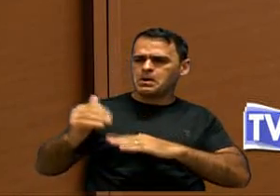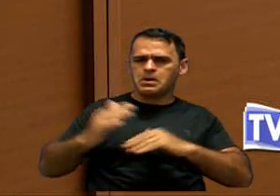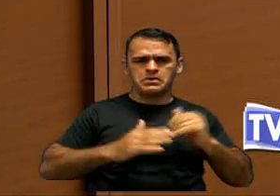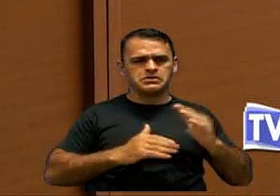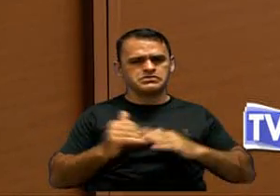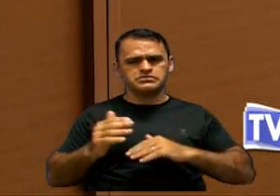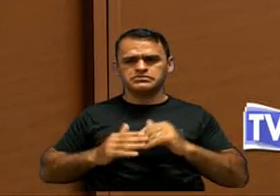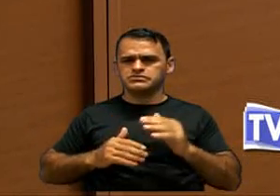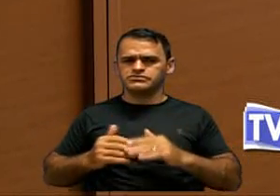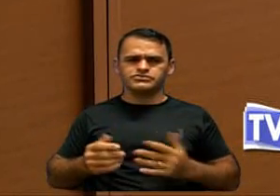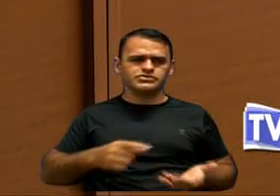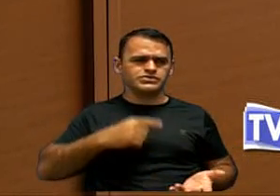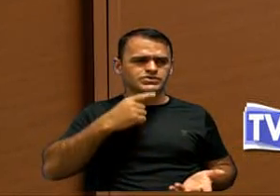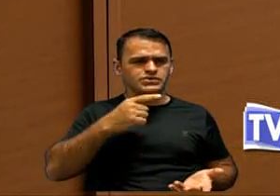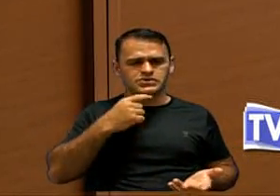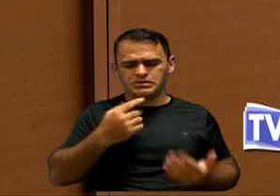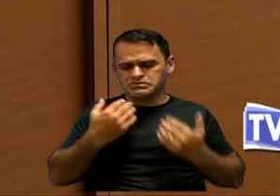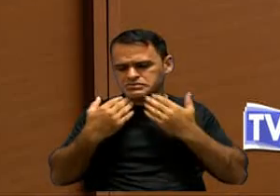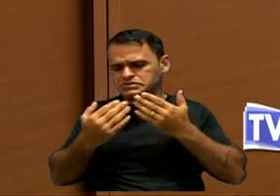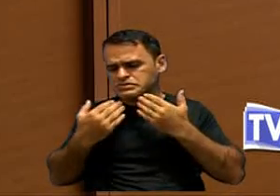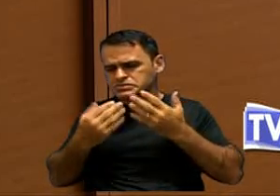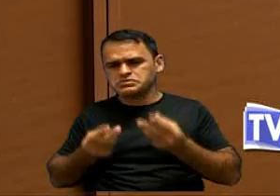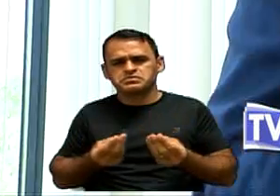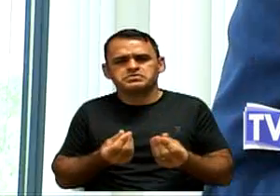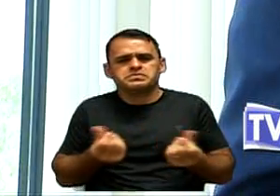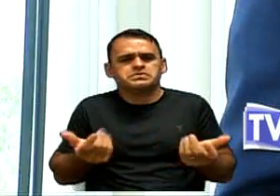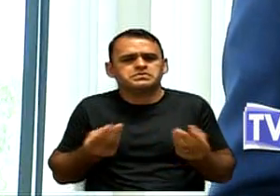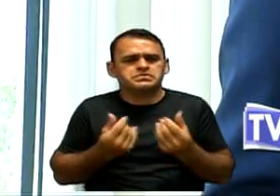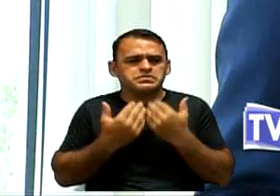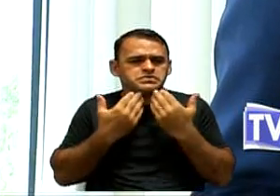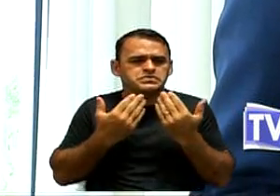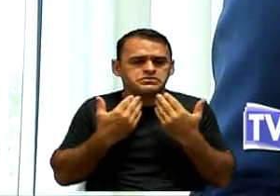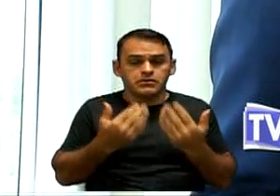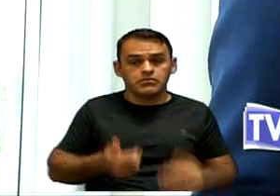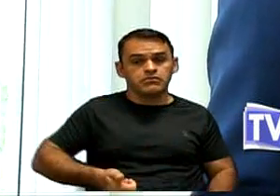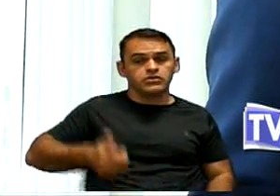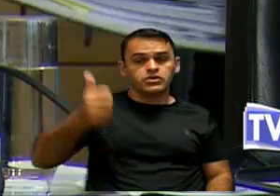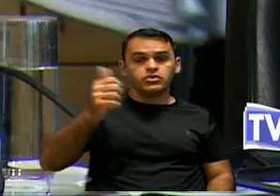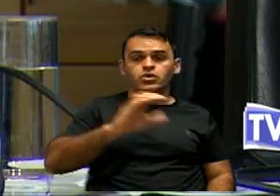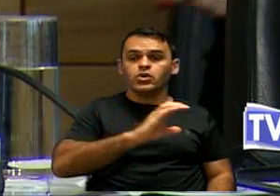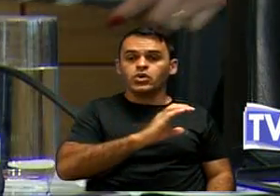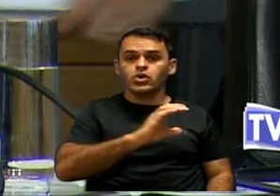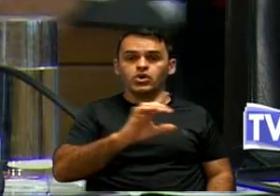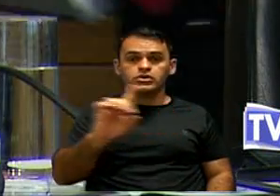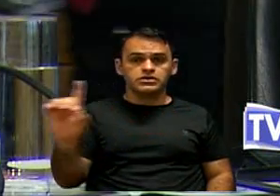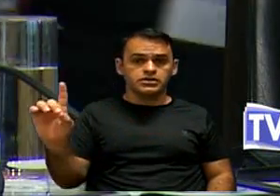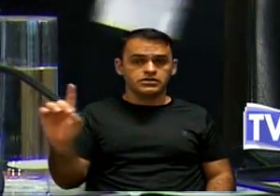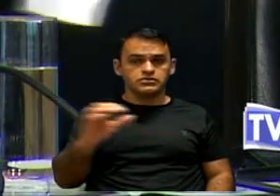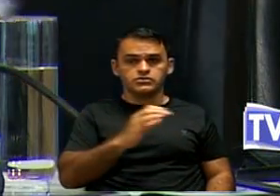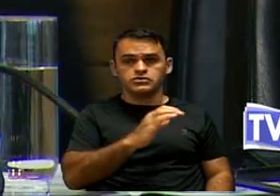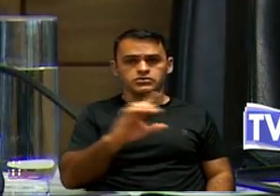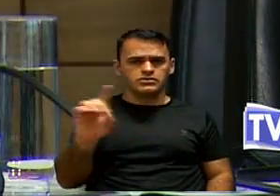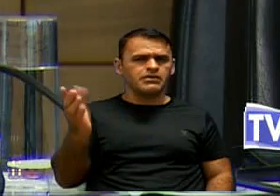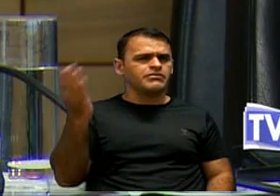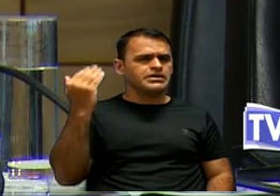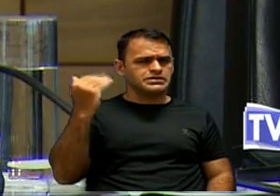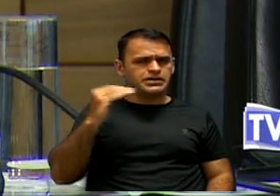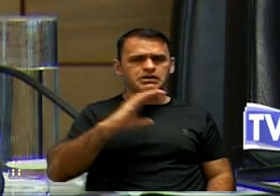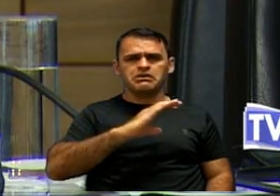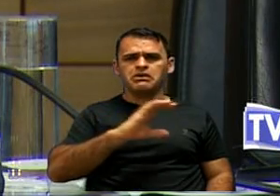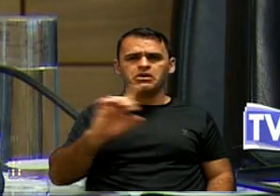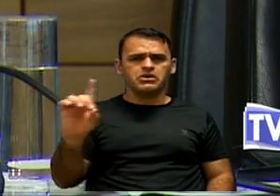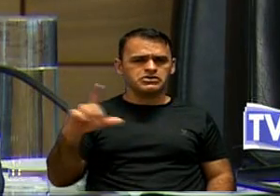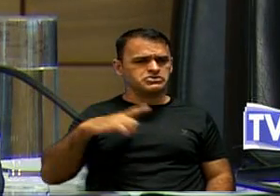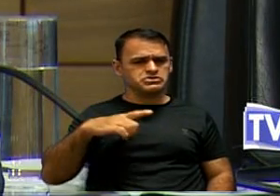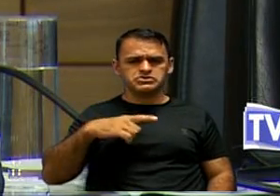especializados. Exato. É melhor que crie uma coordenadoria. Nada. É melhor que crie uma coordenadoria. Não, isso já tinha também, não funcionava. Coordenadoria então, já teve e não